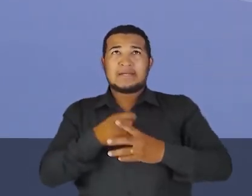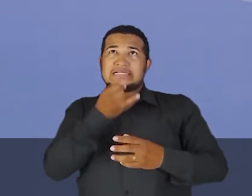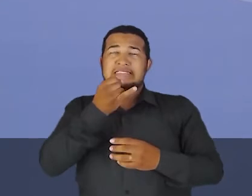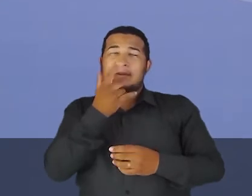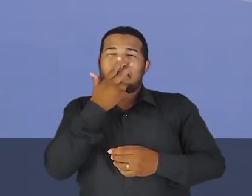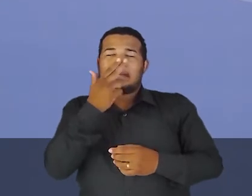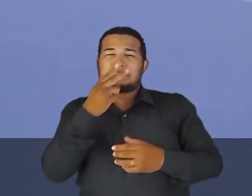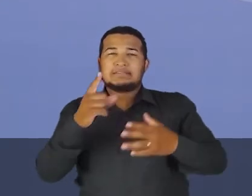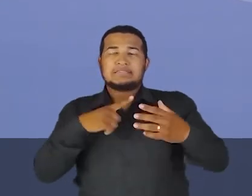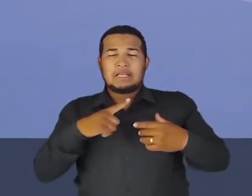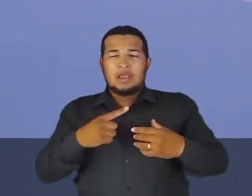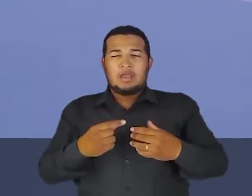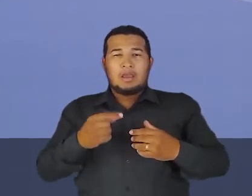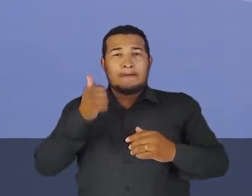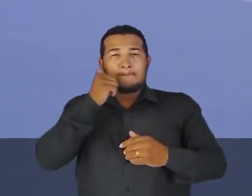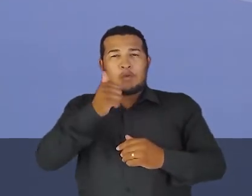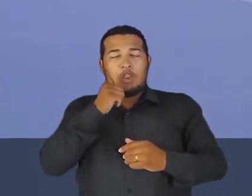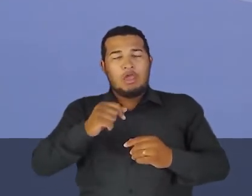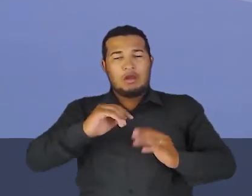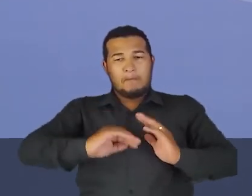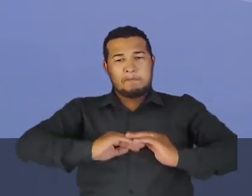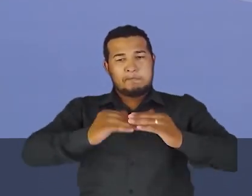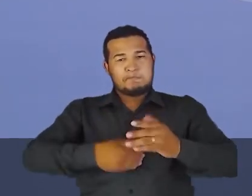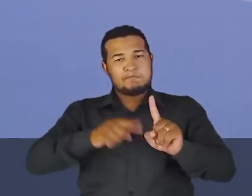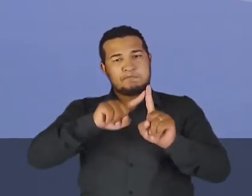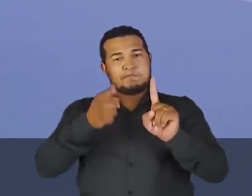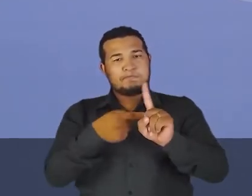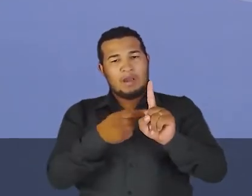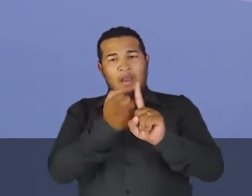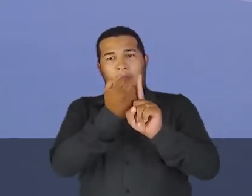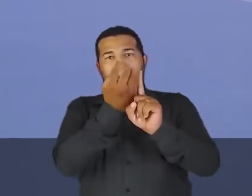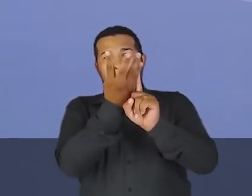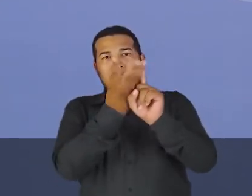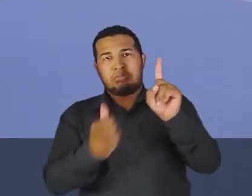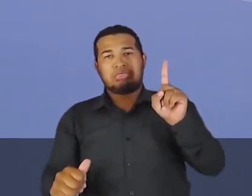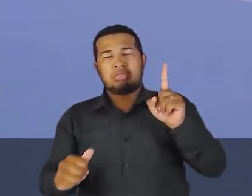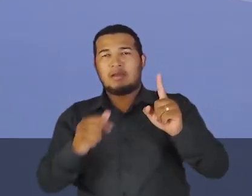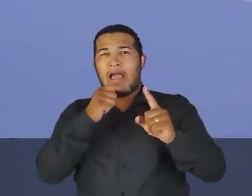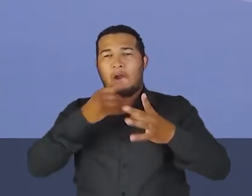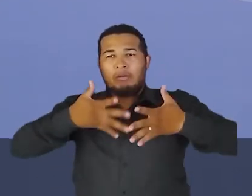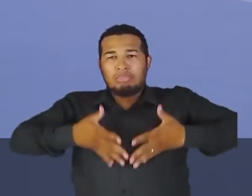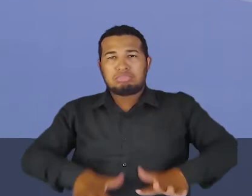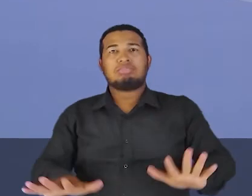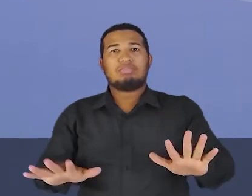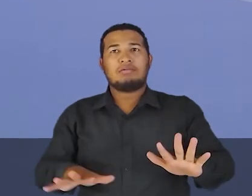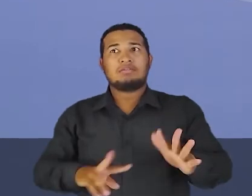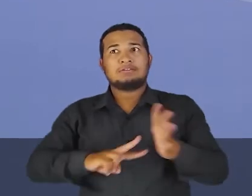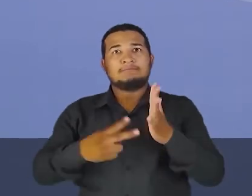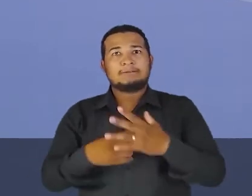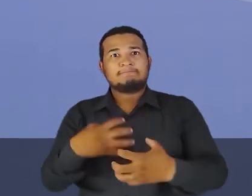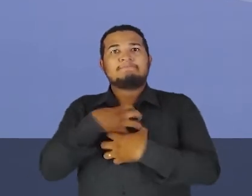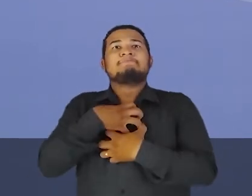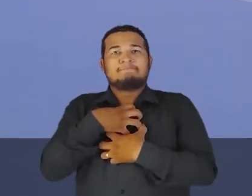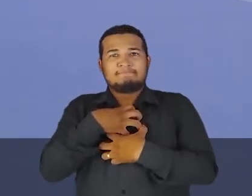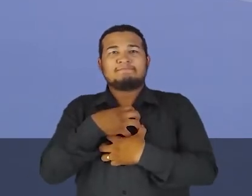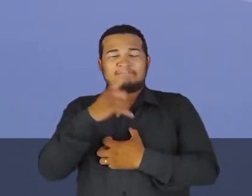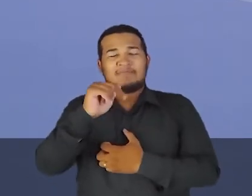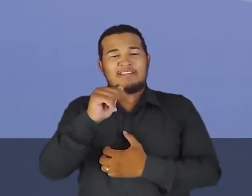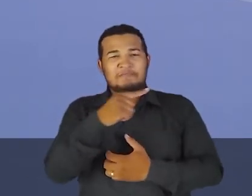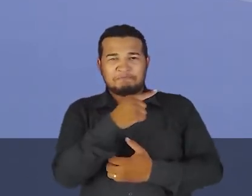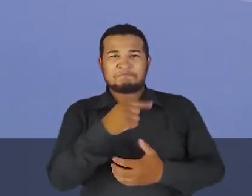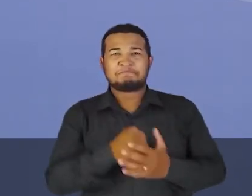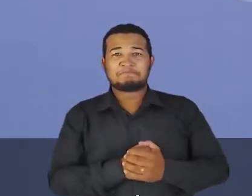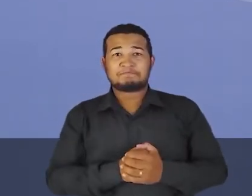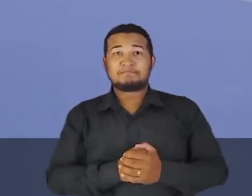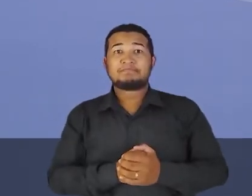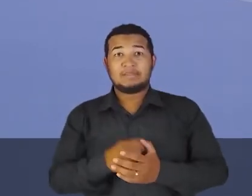bolsa cheia de líquido, né, que vai favorecer, no caso, a proteção do embrião contra impactos. Então, além do saco vitelínico e